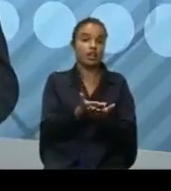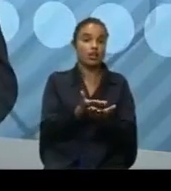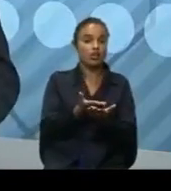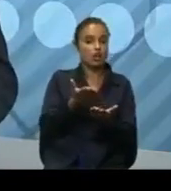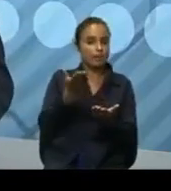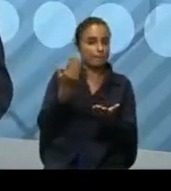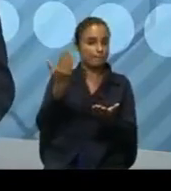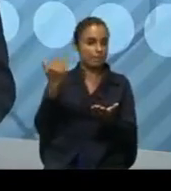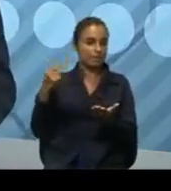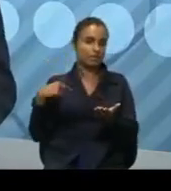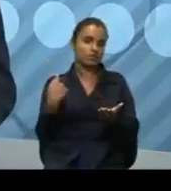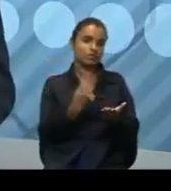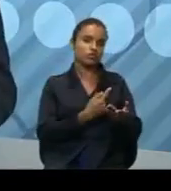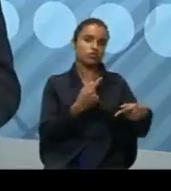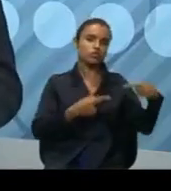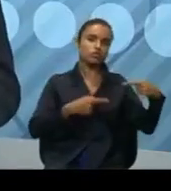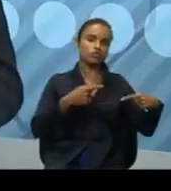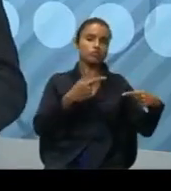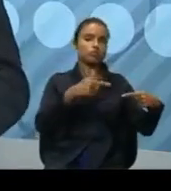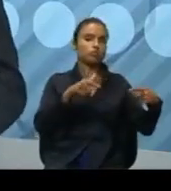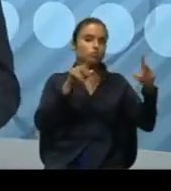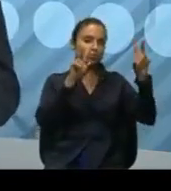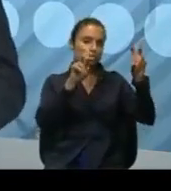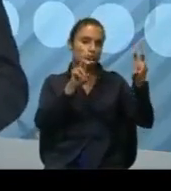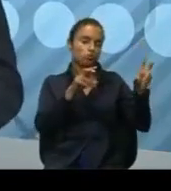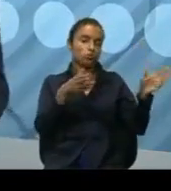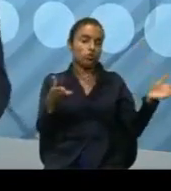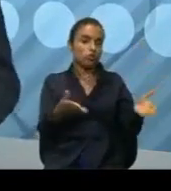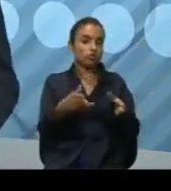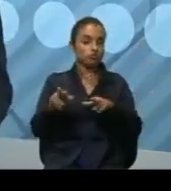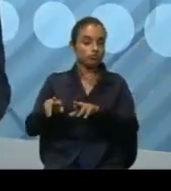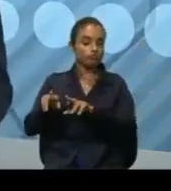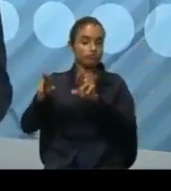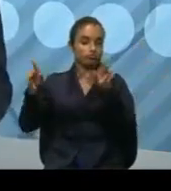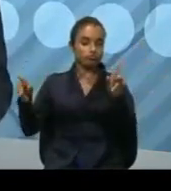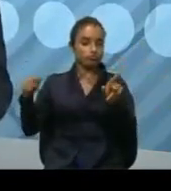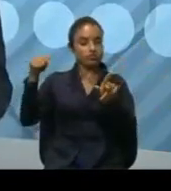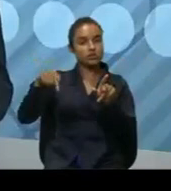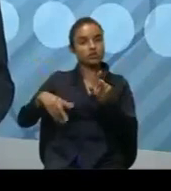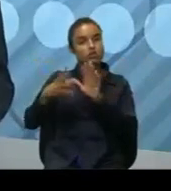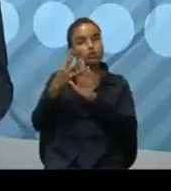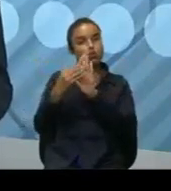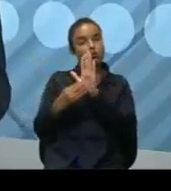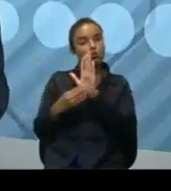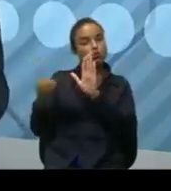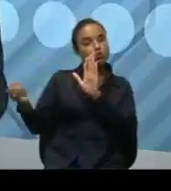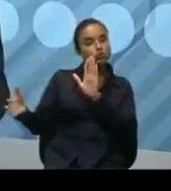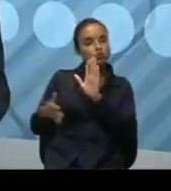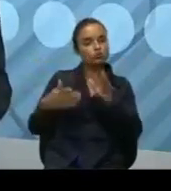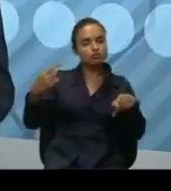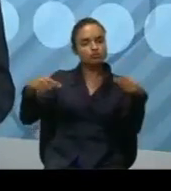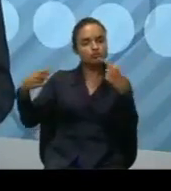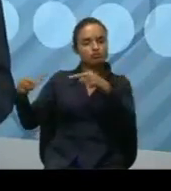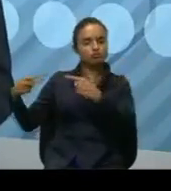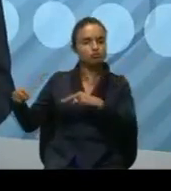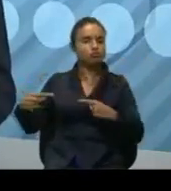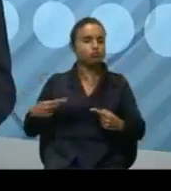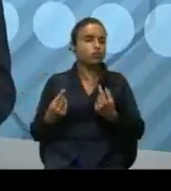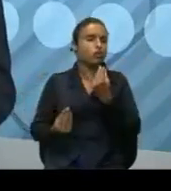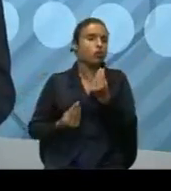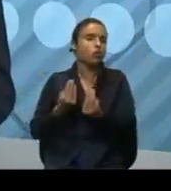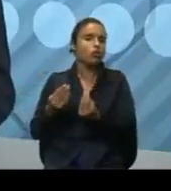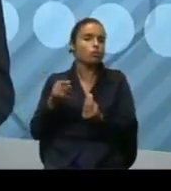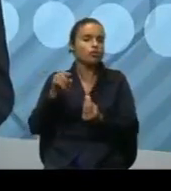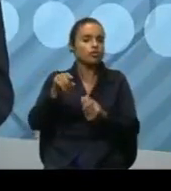a gente vai entrar num conteúdo novo que é o planejamento e o dimensionamento de um canteiro